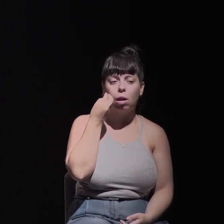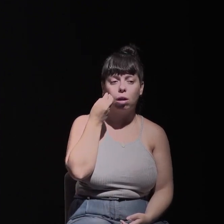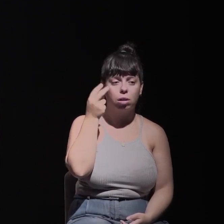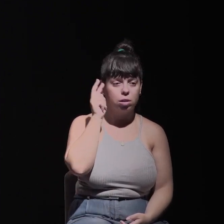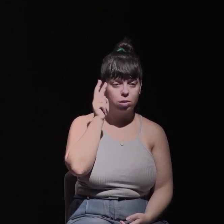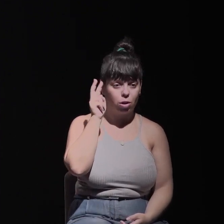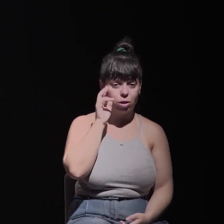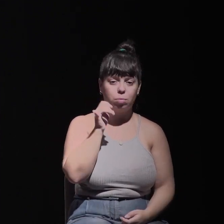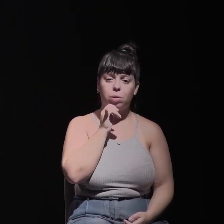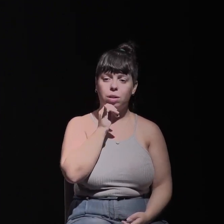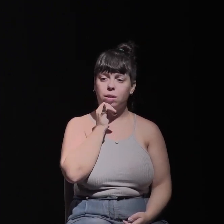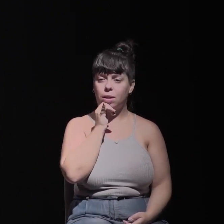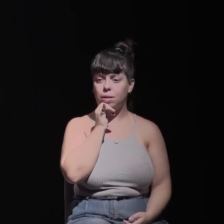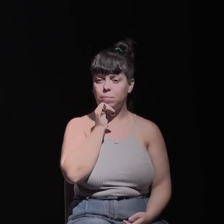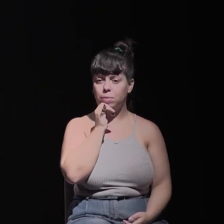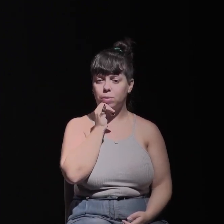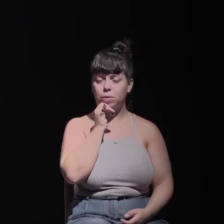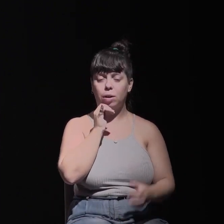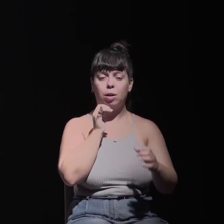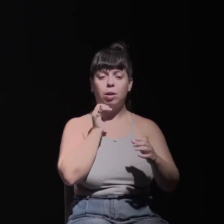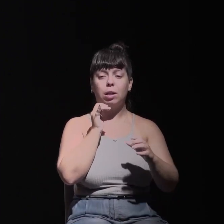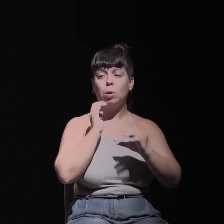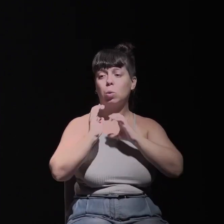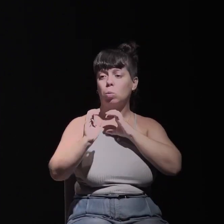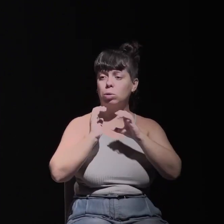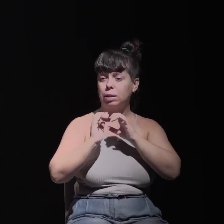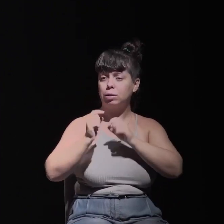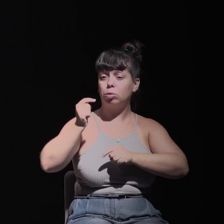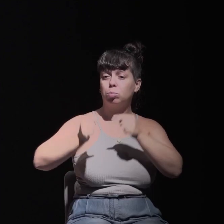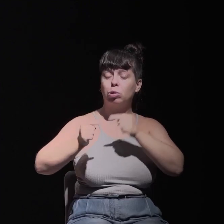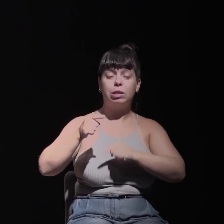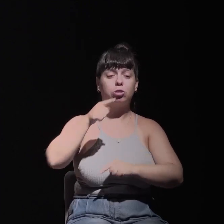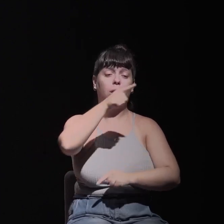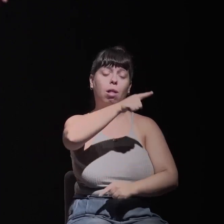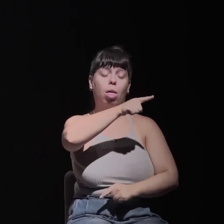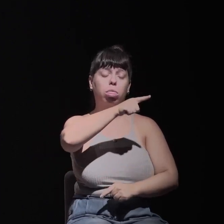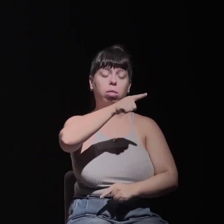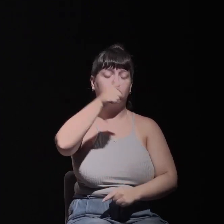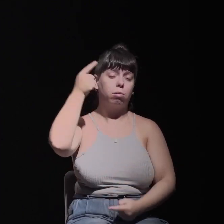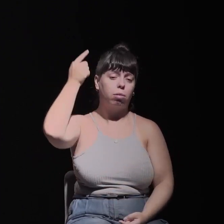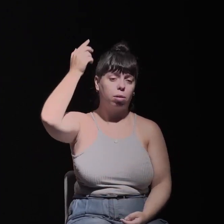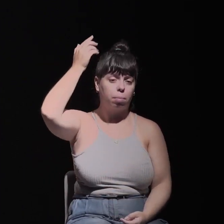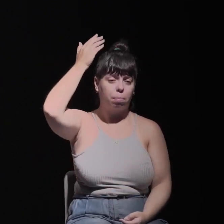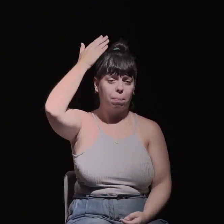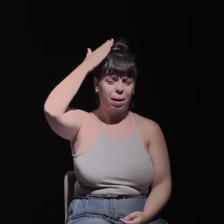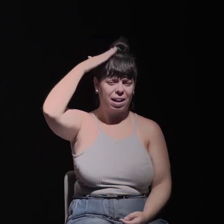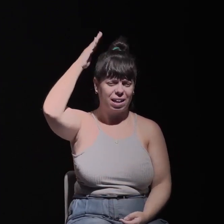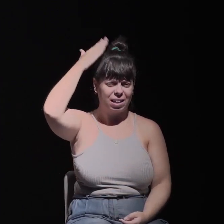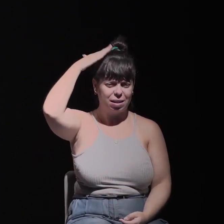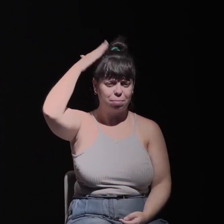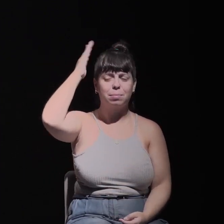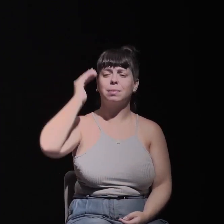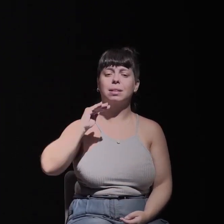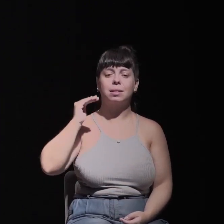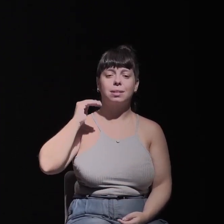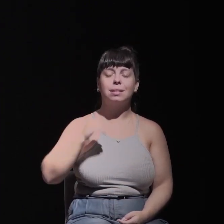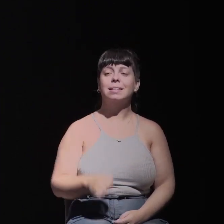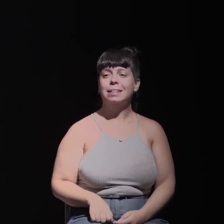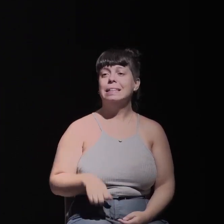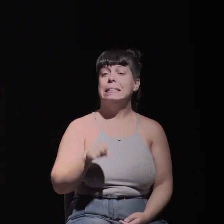história da comunicação e da política paraibana. Se vocês dessem mais uma passeada ainda na mesma fileira, vocês